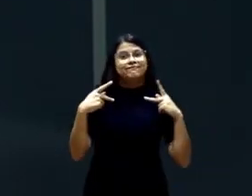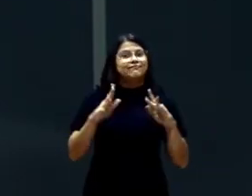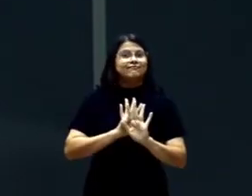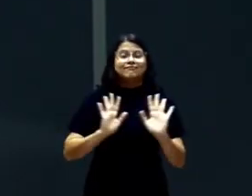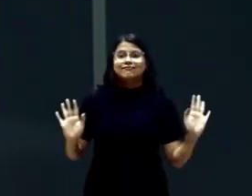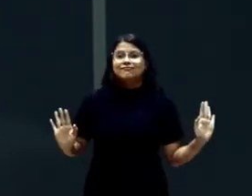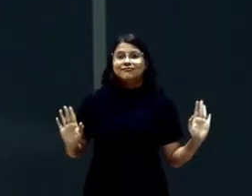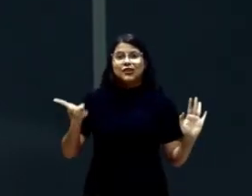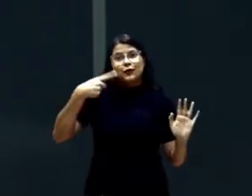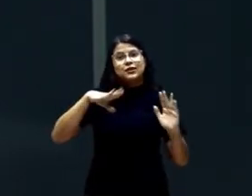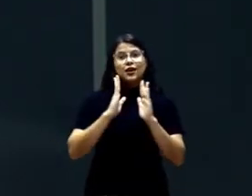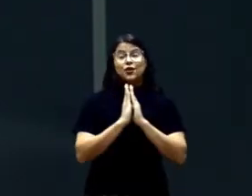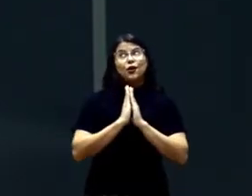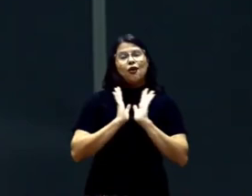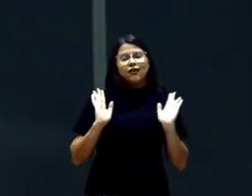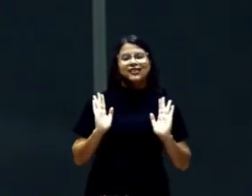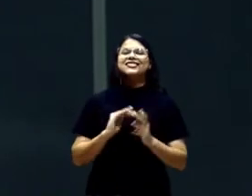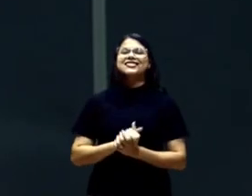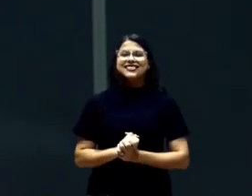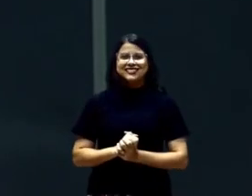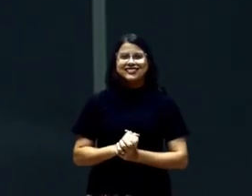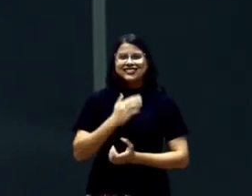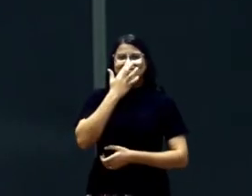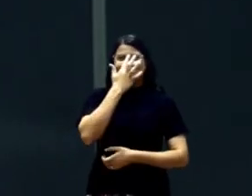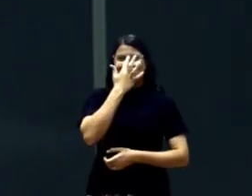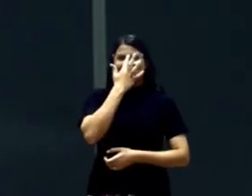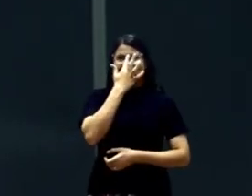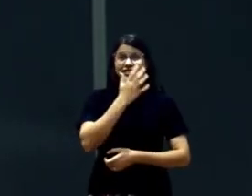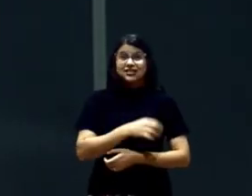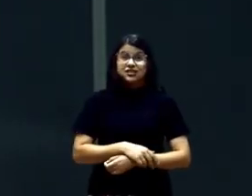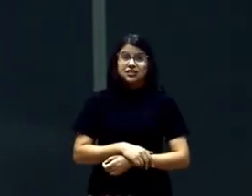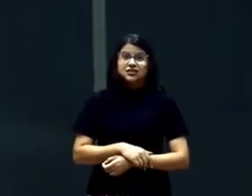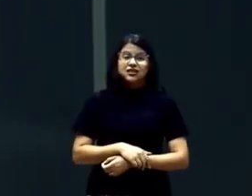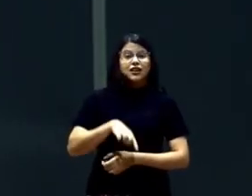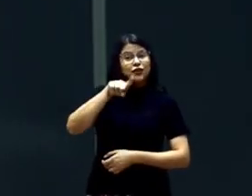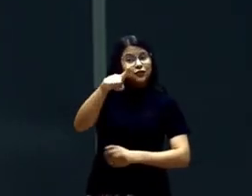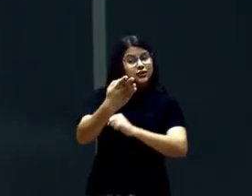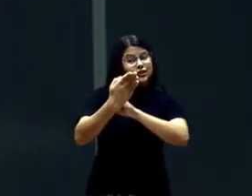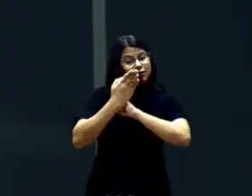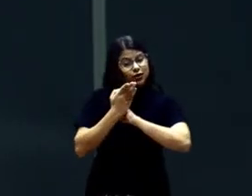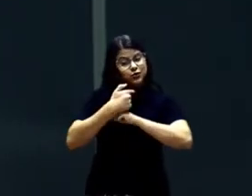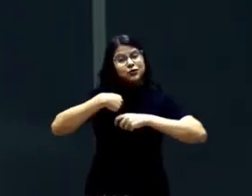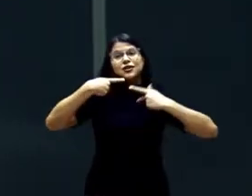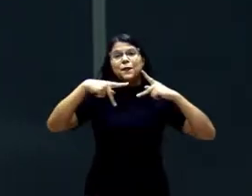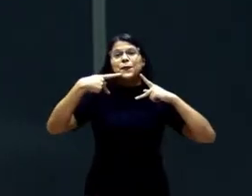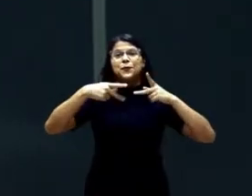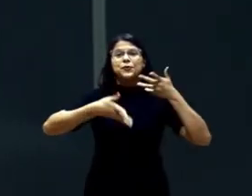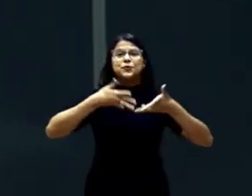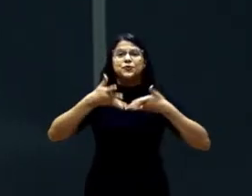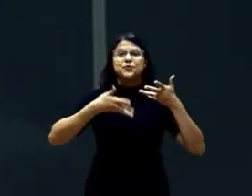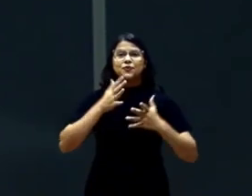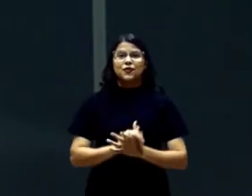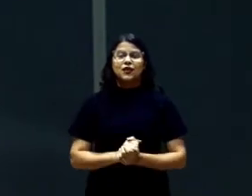Então vai orando aí. Como diz os pregador, para você me ajudar a pregar.